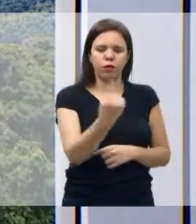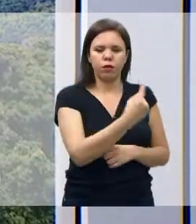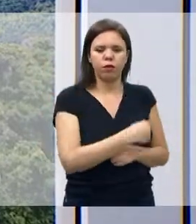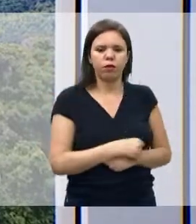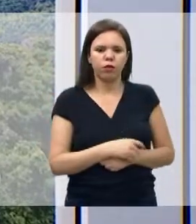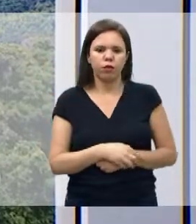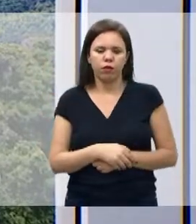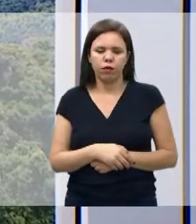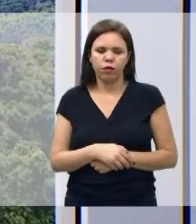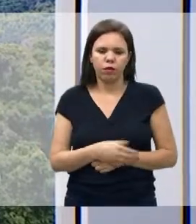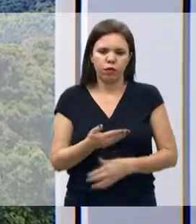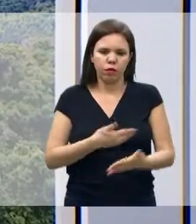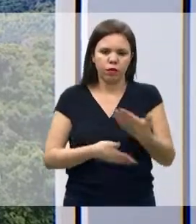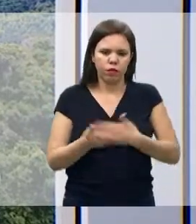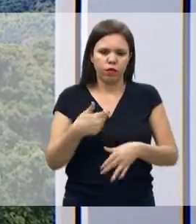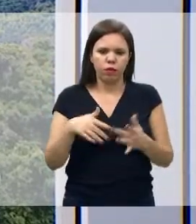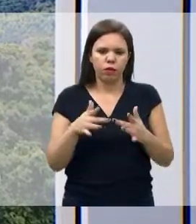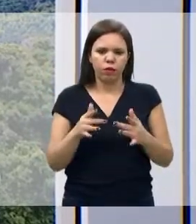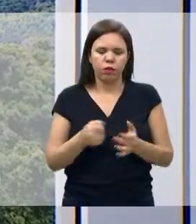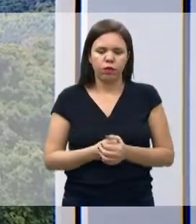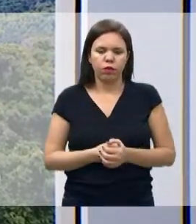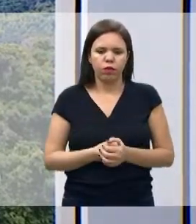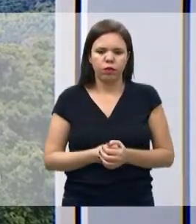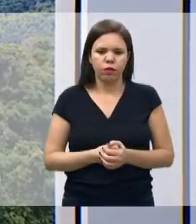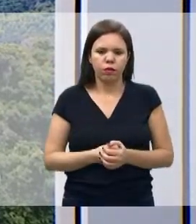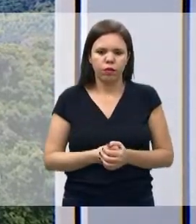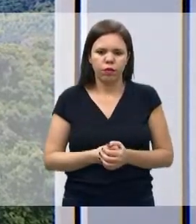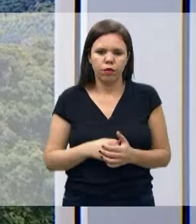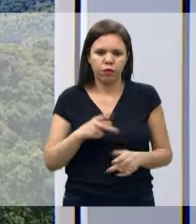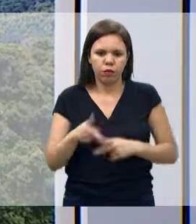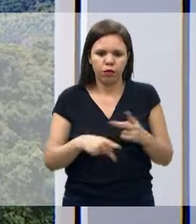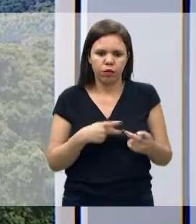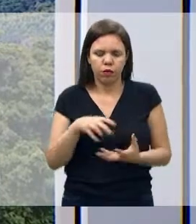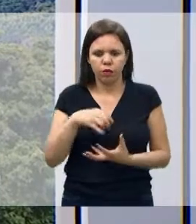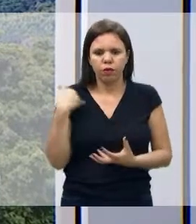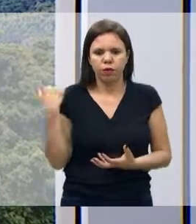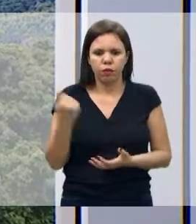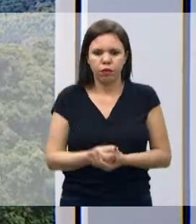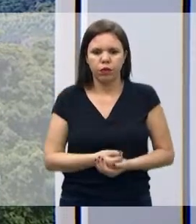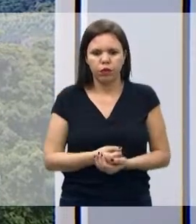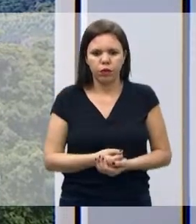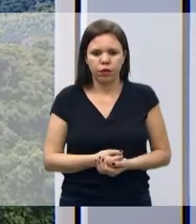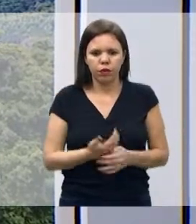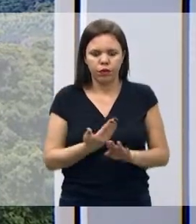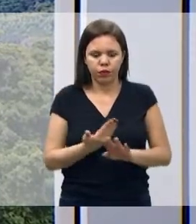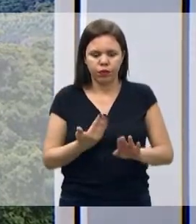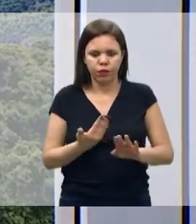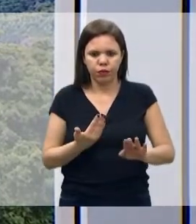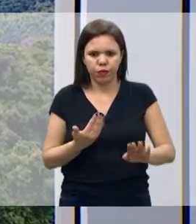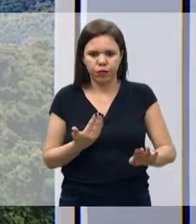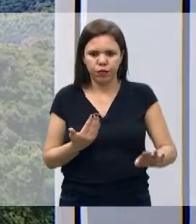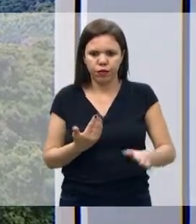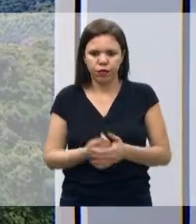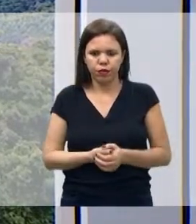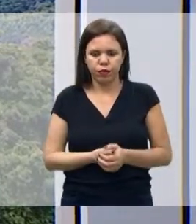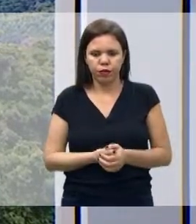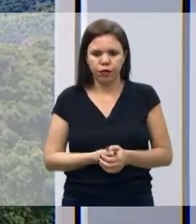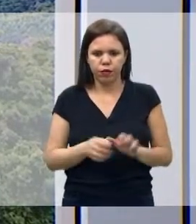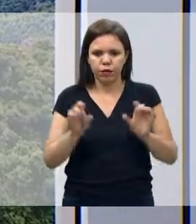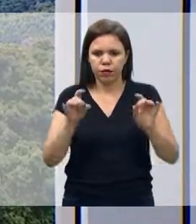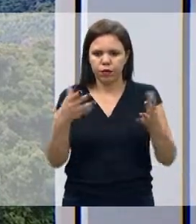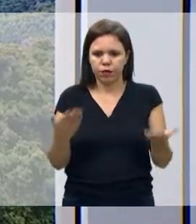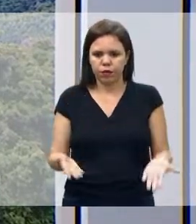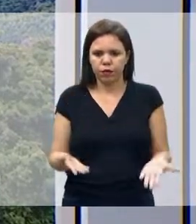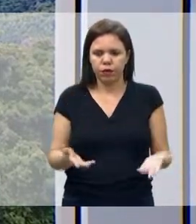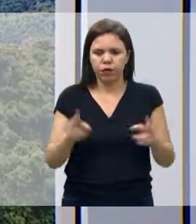individualização das relações, né? Então, a geração de idosos ela vai se distanciando, especialmente